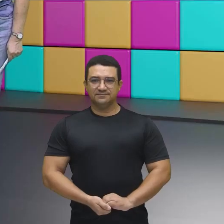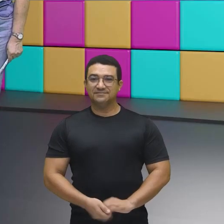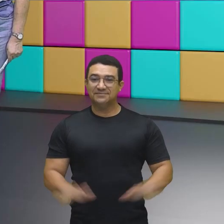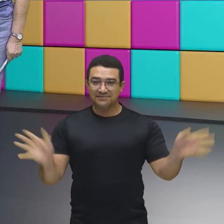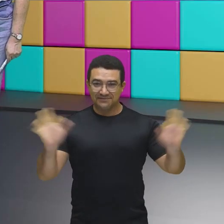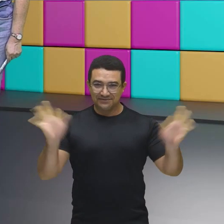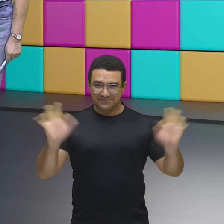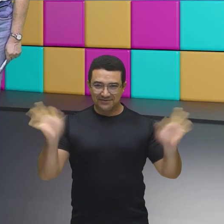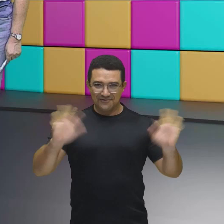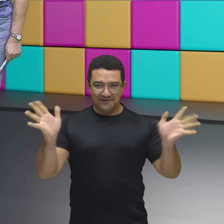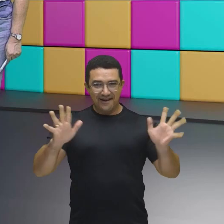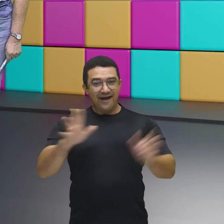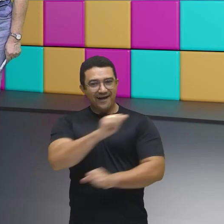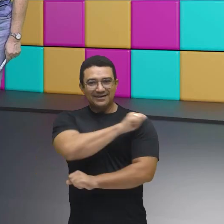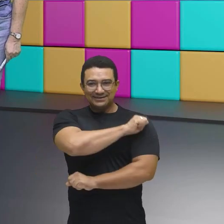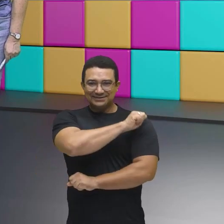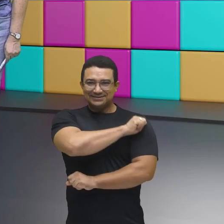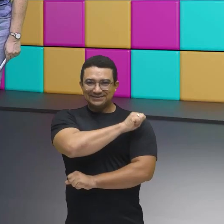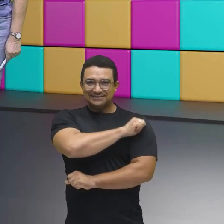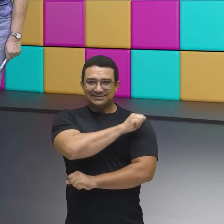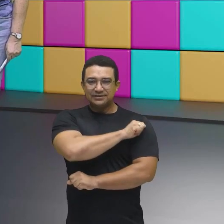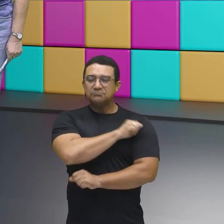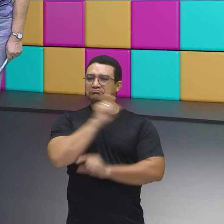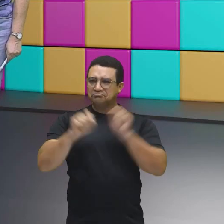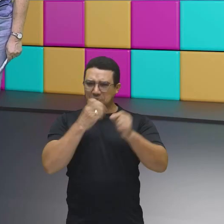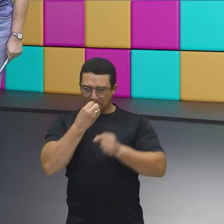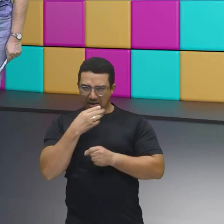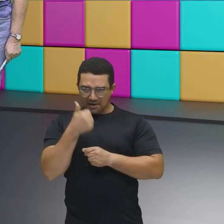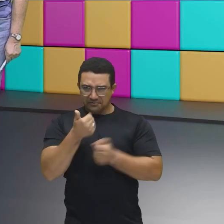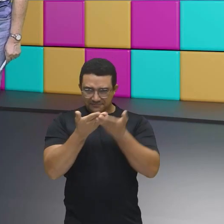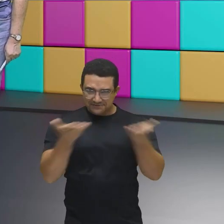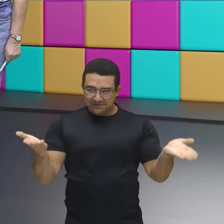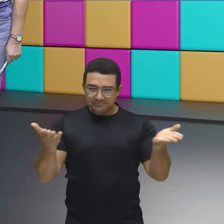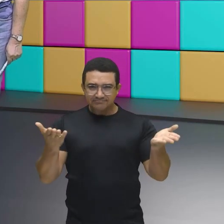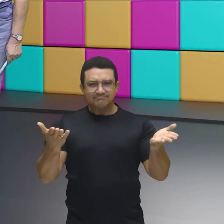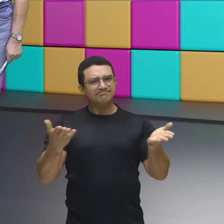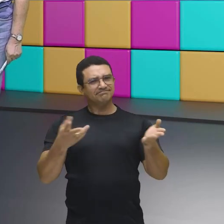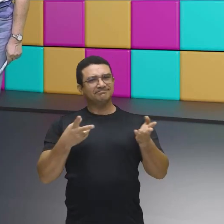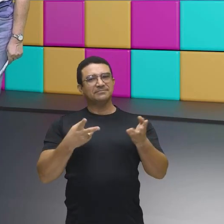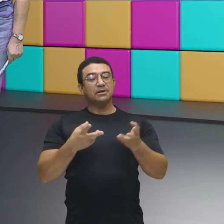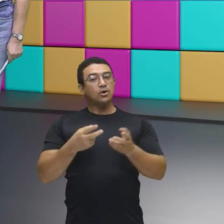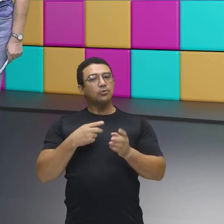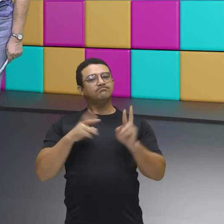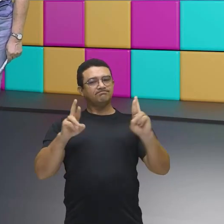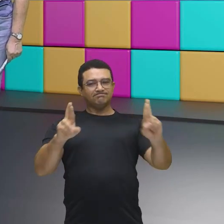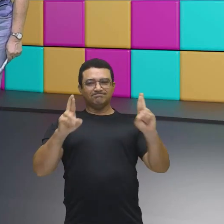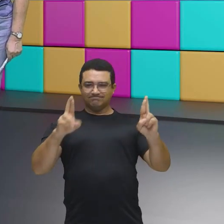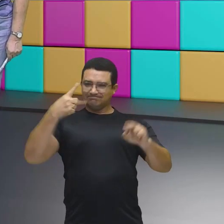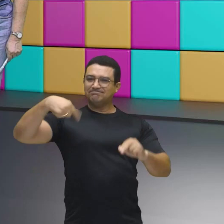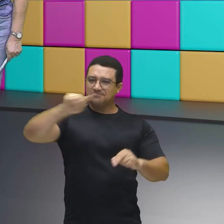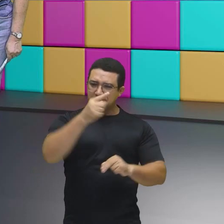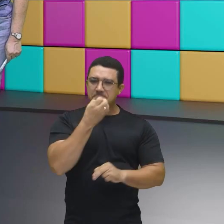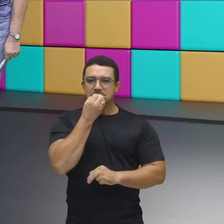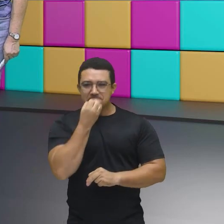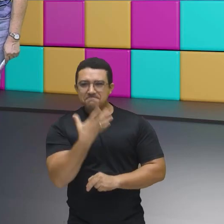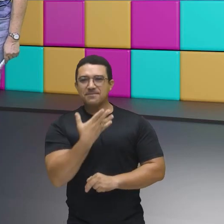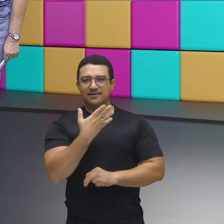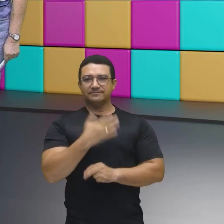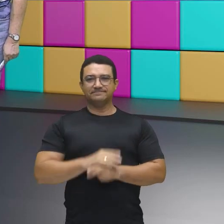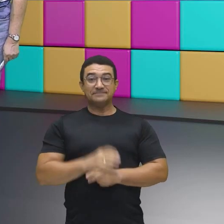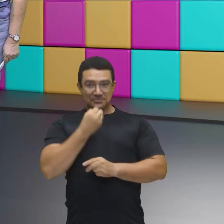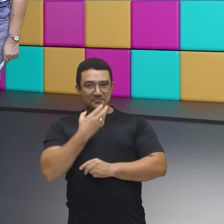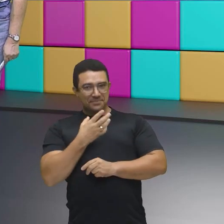Olá, estudantes! Como vocês estão? Desejo que vocês estejam muito bem. Tudo bem,